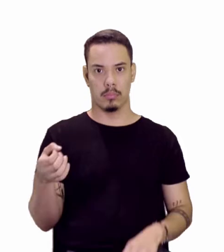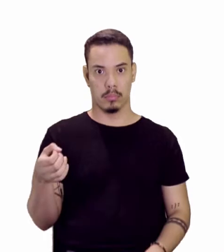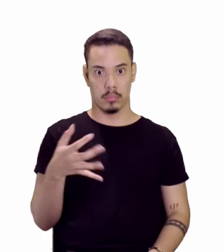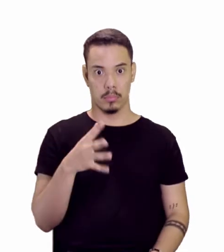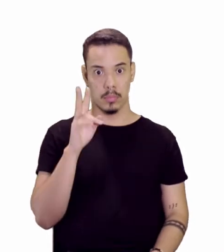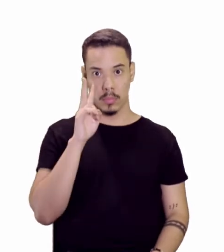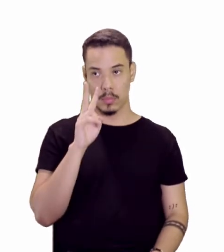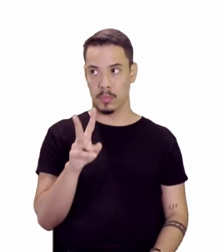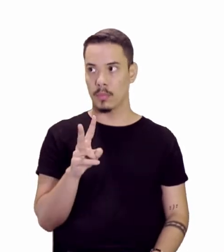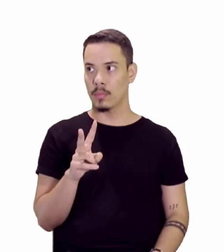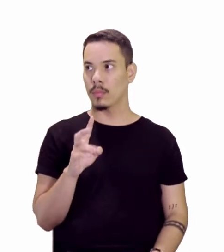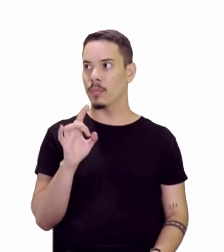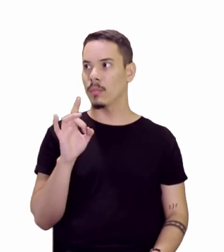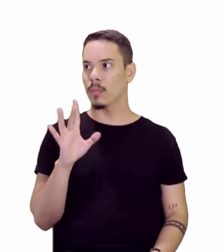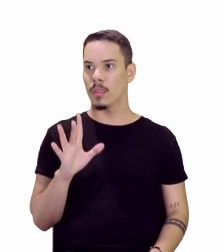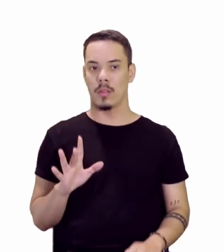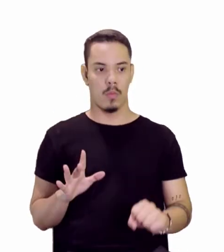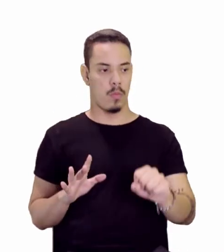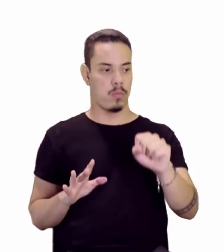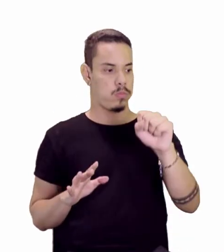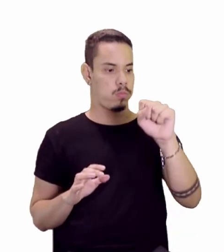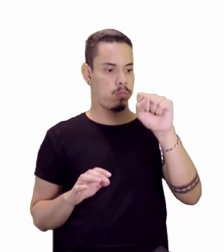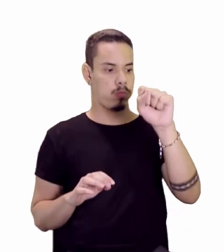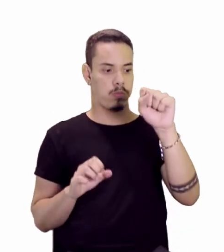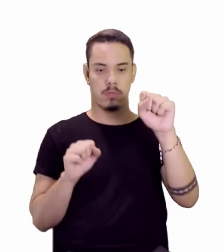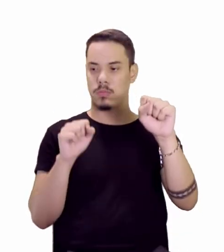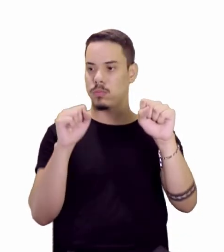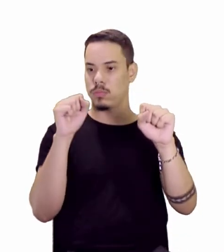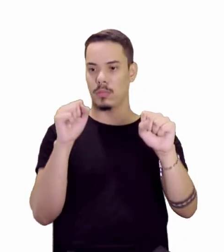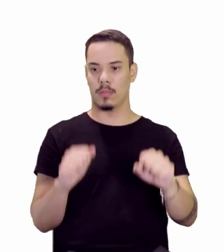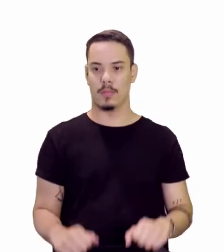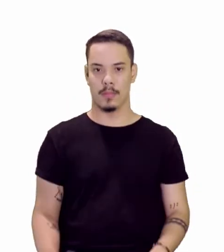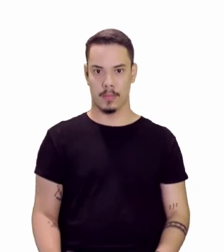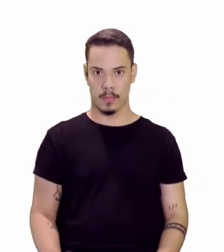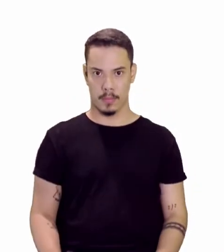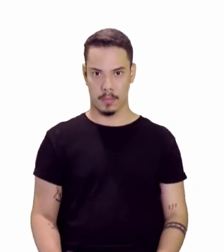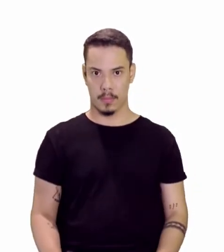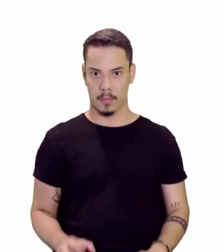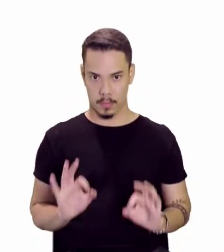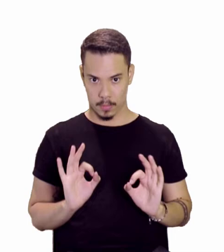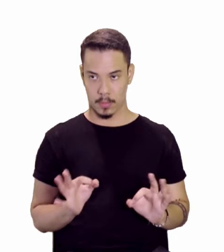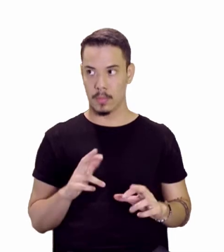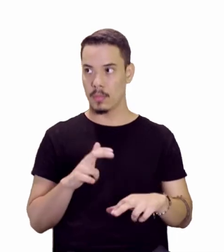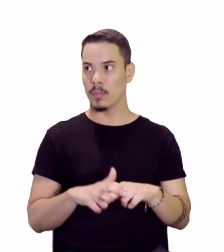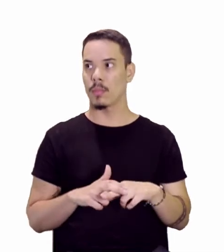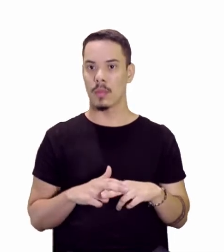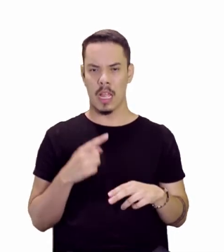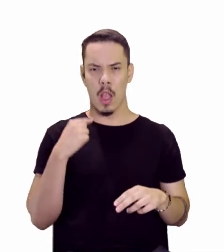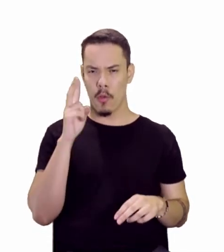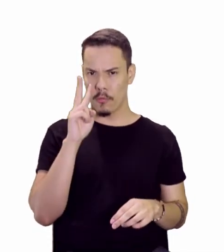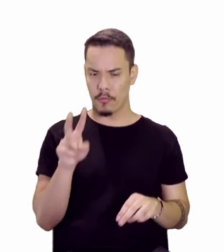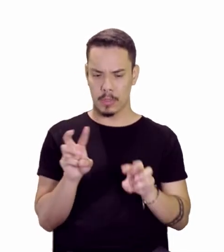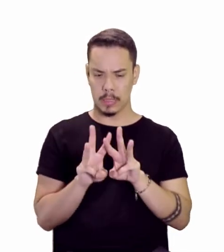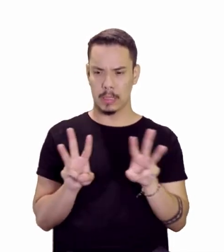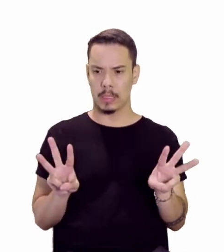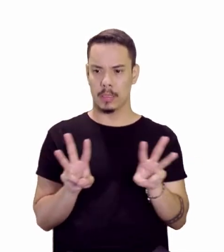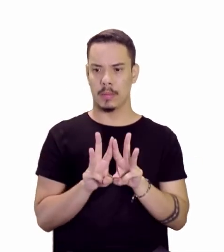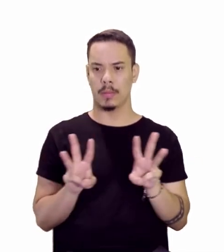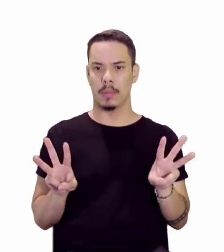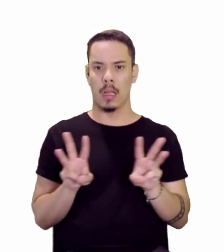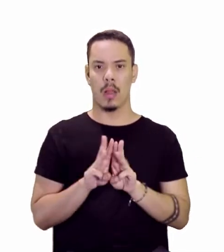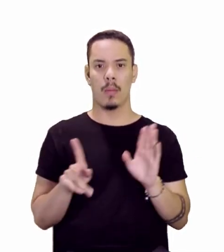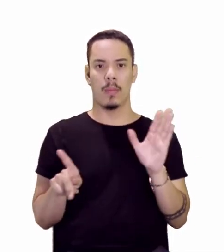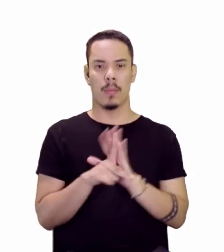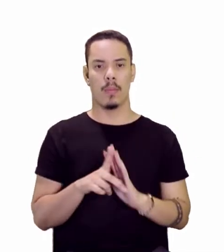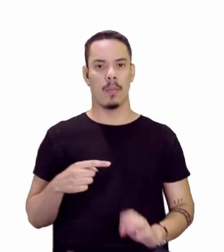for só um subir só o braço. Tô brincando. Aí eu vi no site, esse site que tem da China,